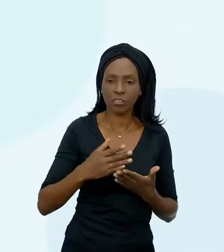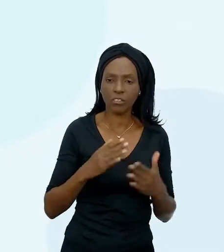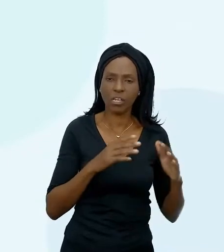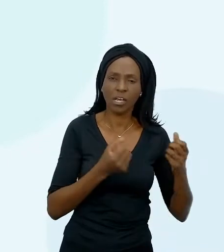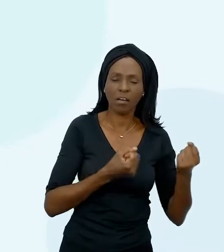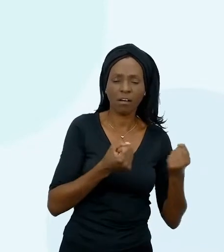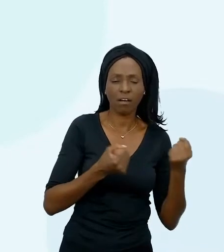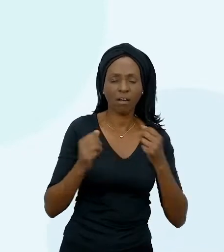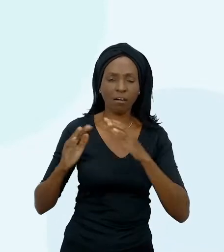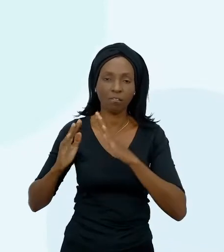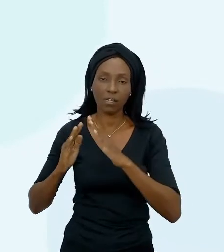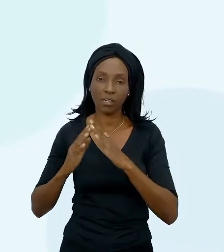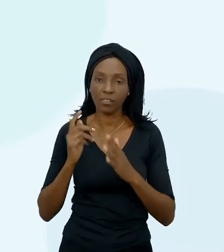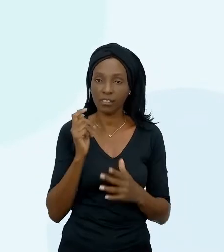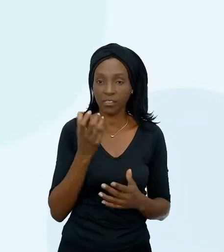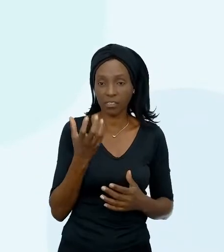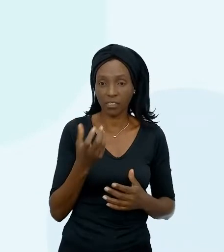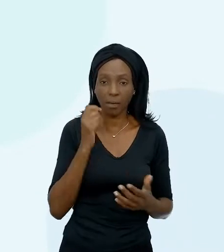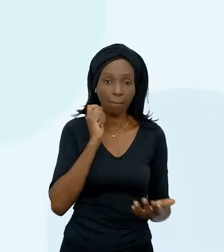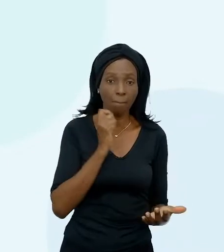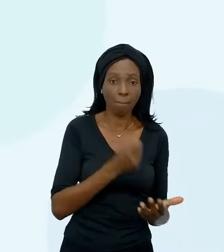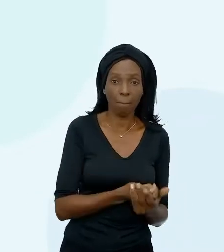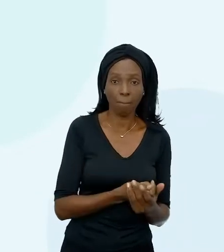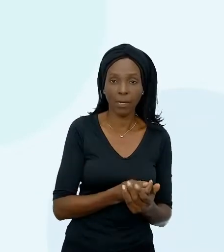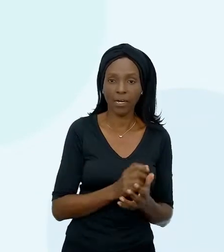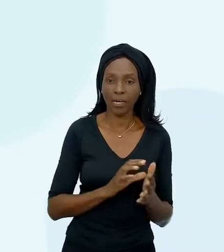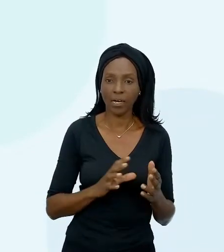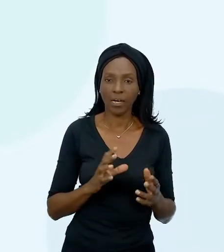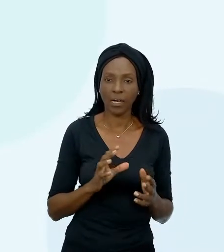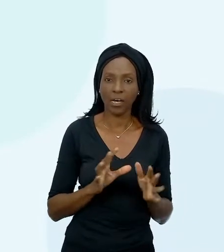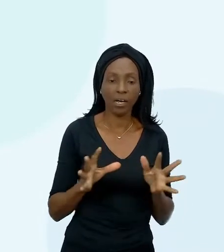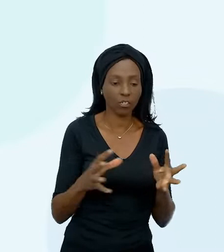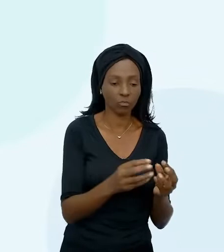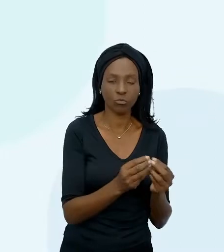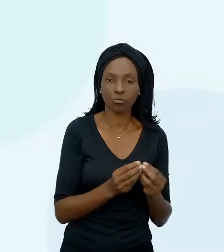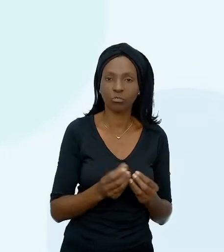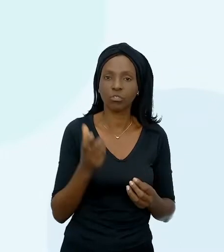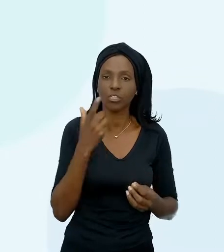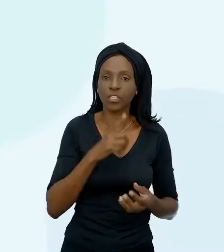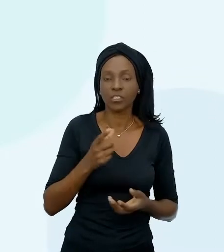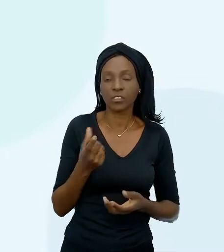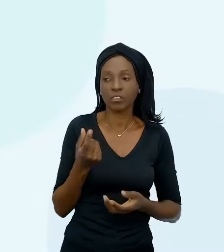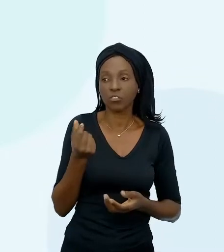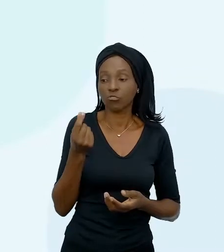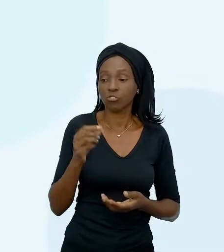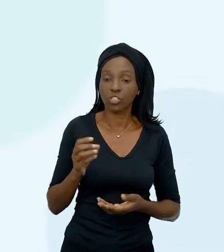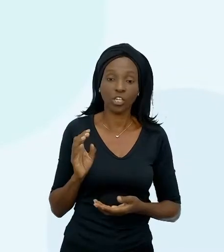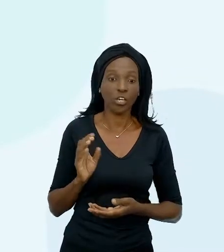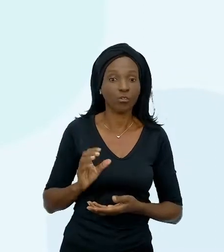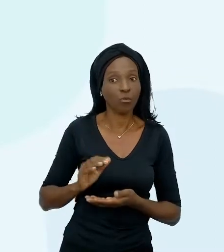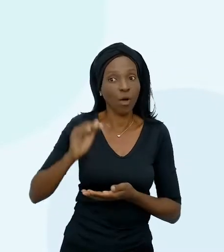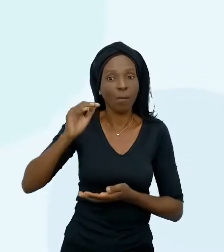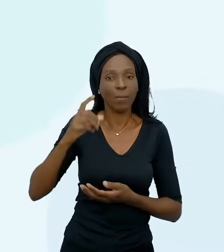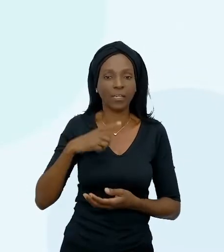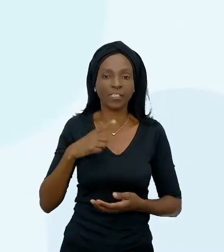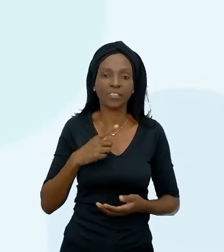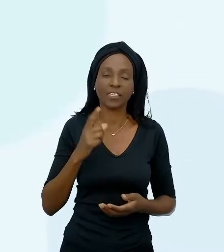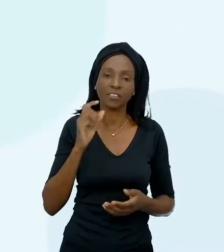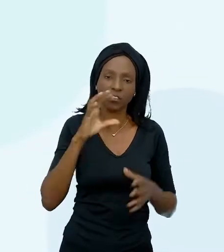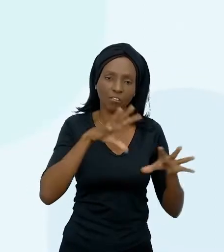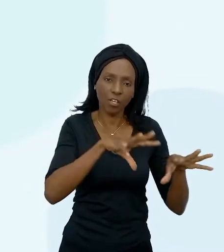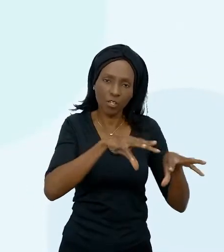gente quer pagar as últimas parcelas, ou a gente ganhou um bônus e quer pagar mais que uma parcela, nós vamos amortizar